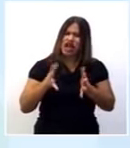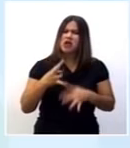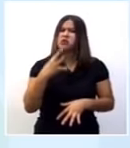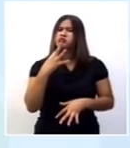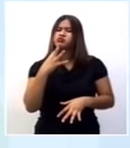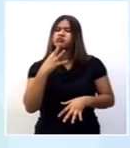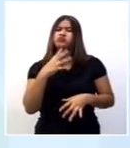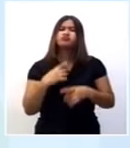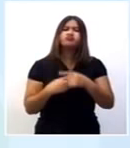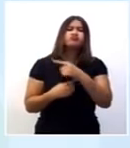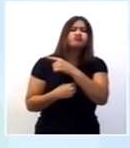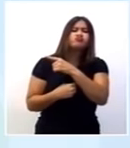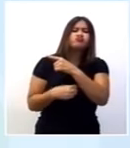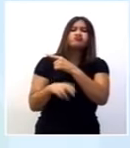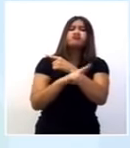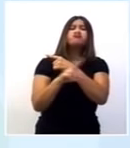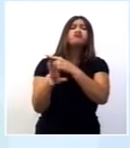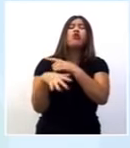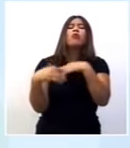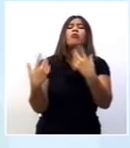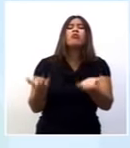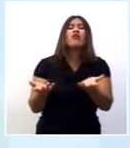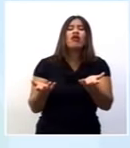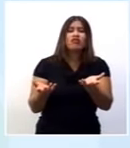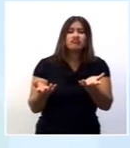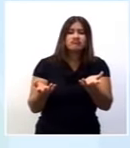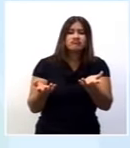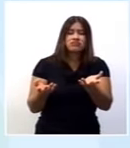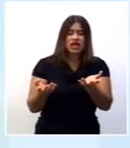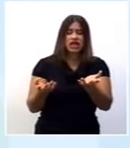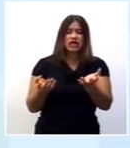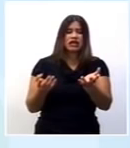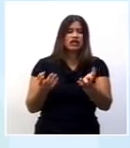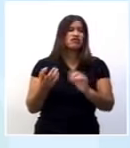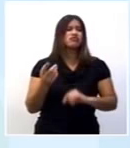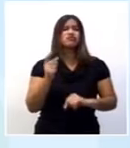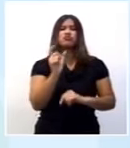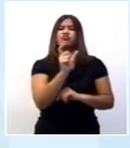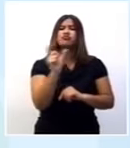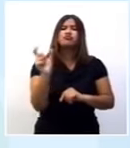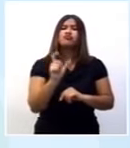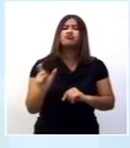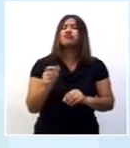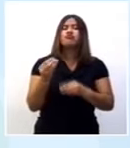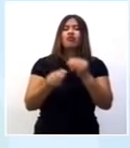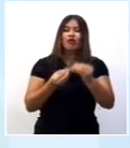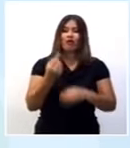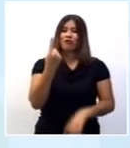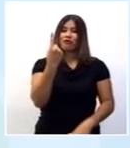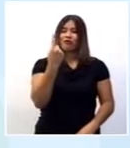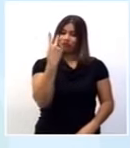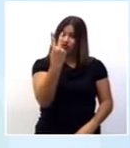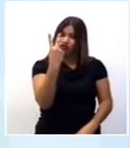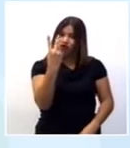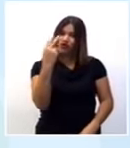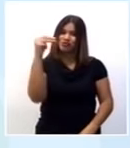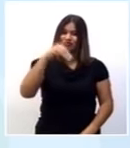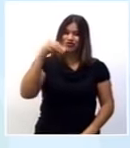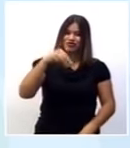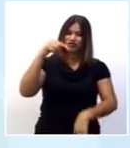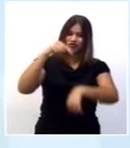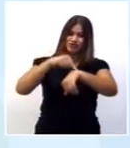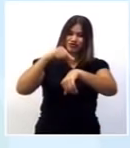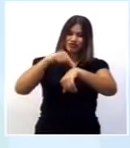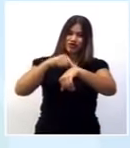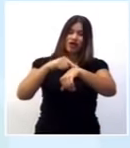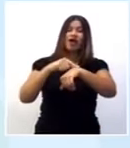Você conhece? Qual é o nome desse documento? Qual é o tipo de fonte que é essa? Vou deixar 2 minutinhos no chat para vocês